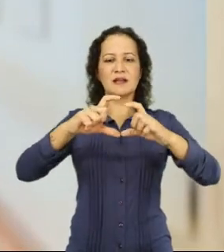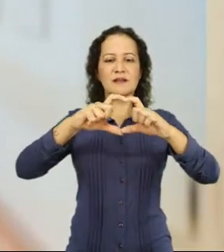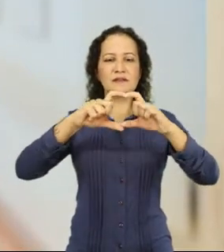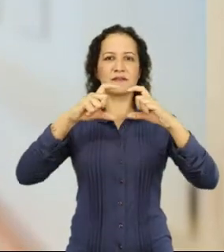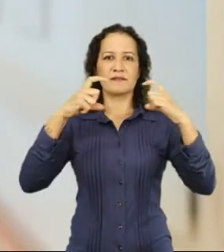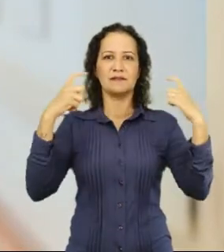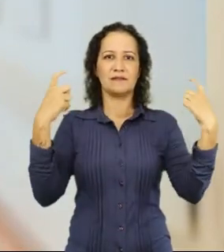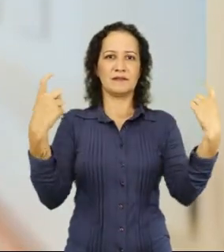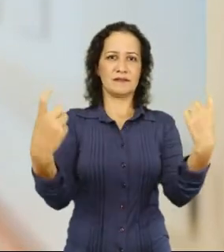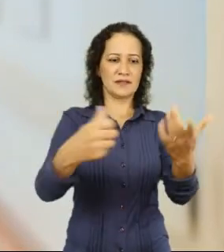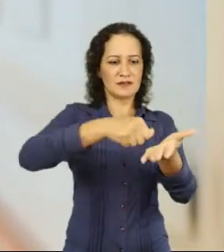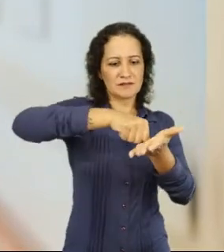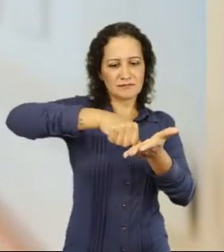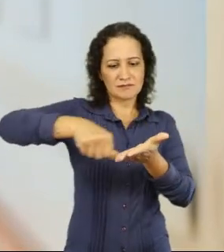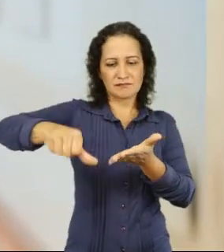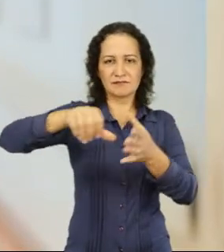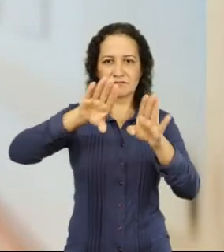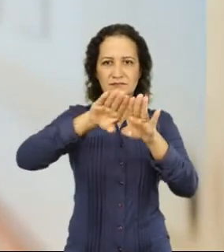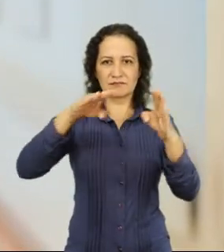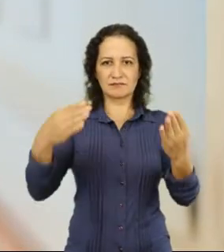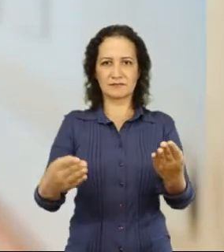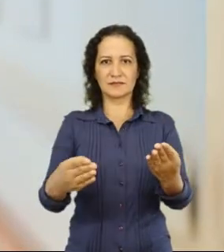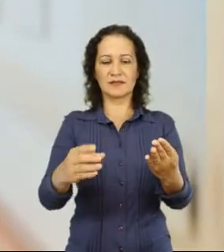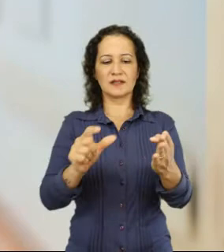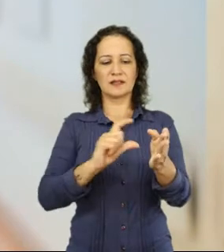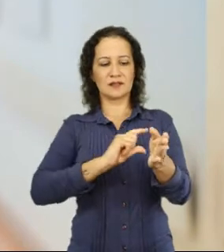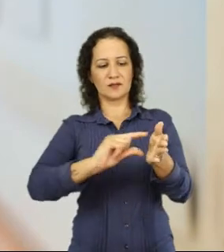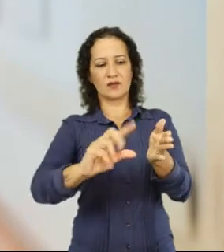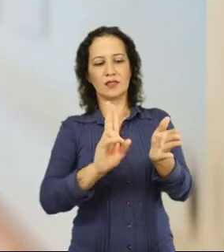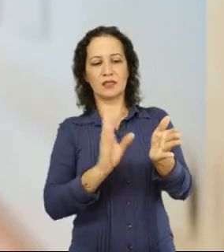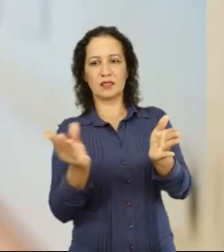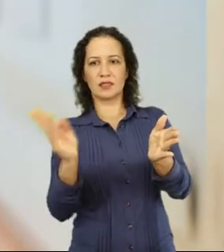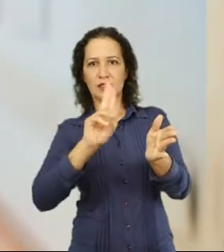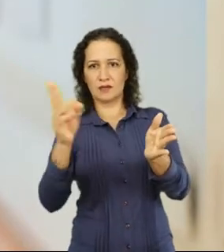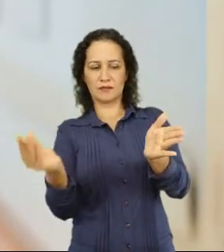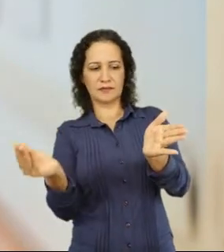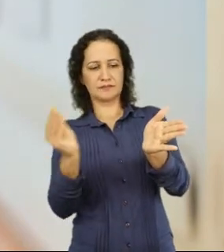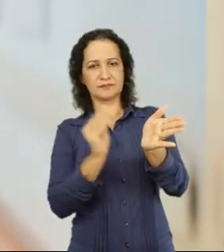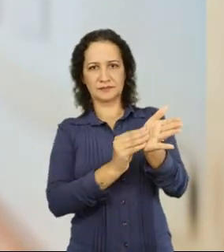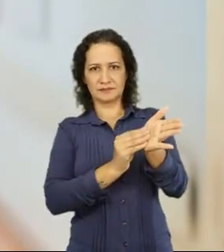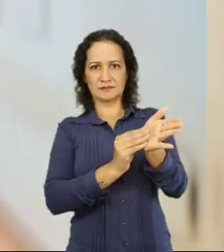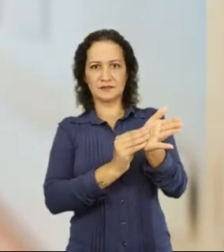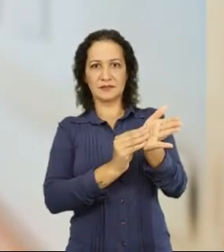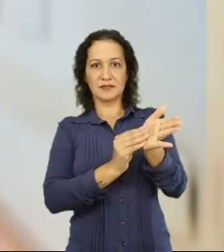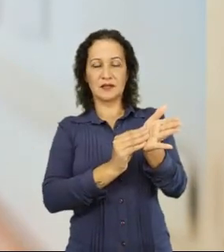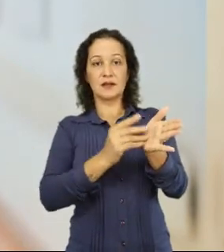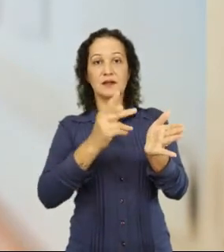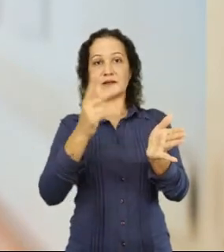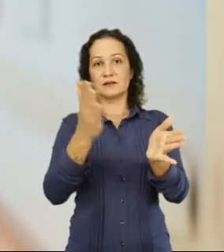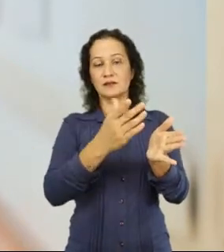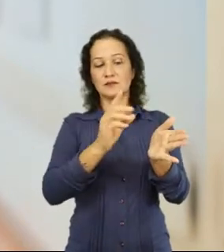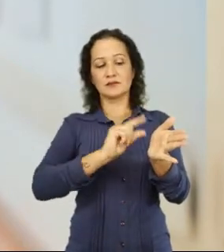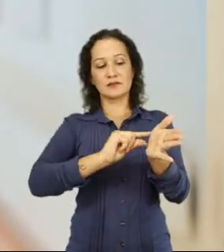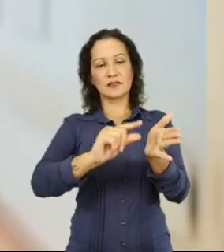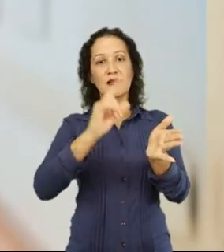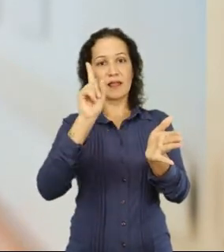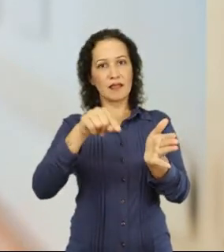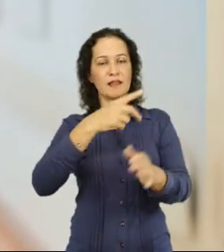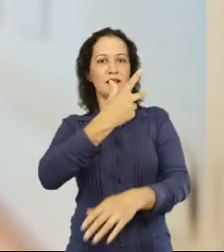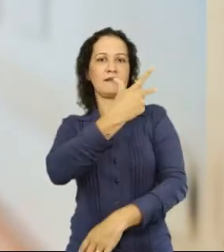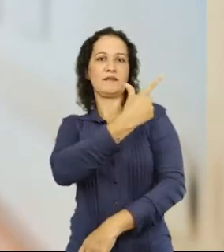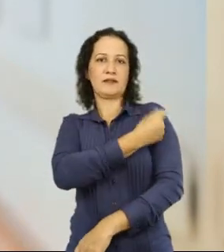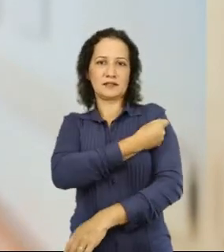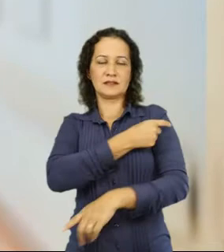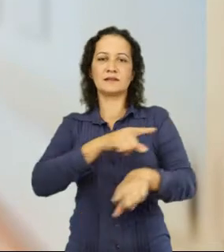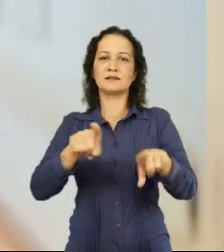e identificá-la externamente como produto termolável, justamente para favorecer e facilitar quem esteja manuseando